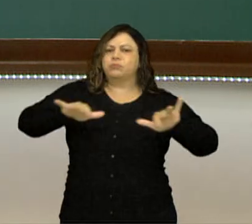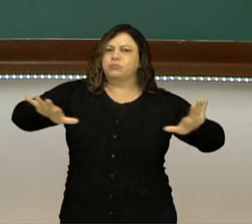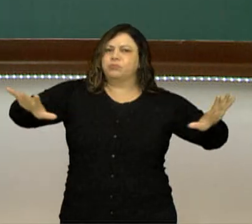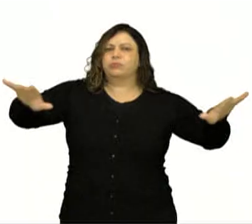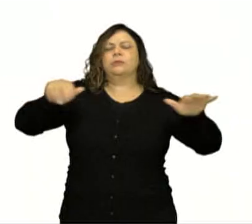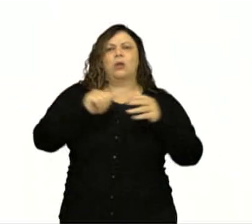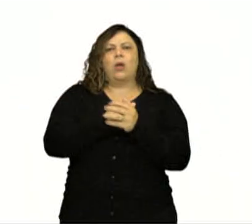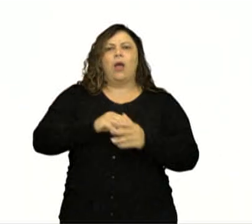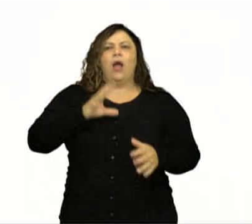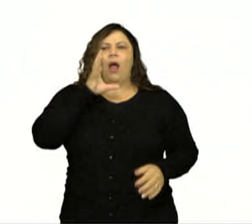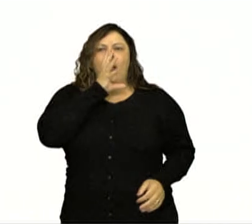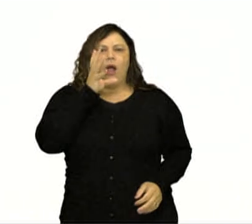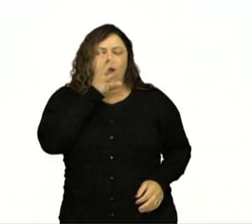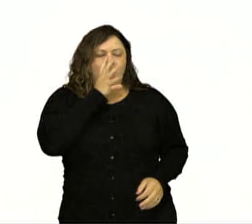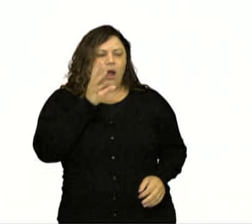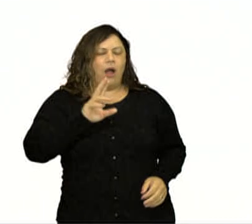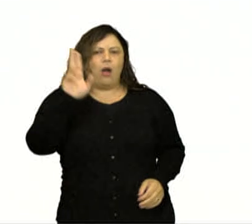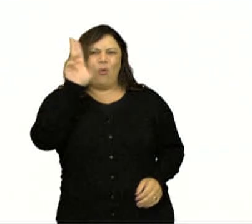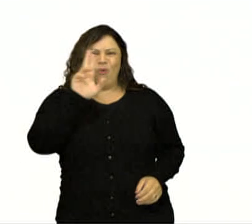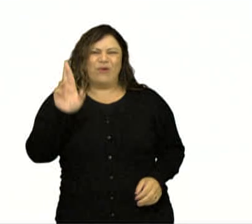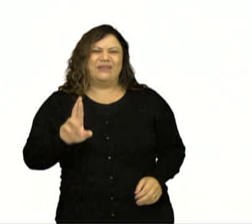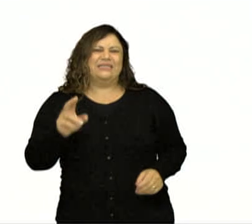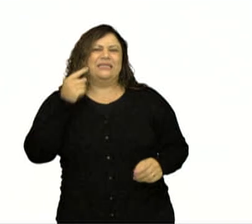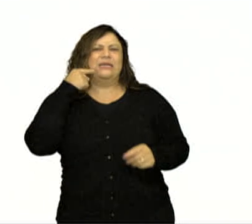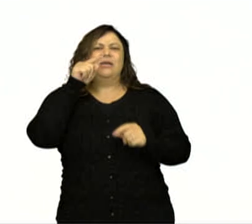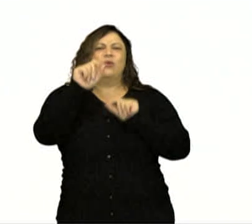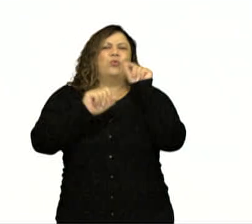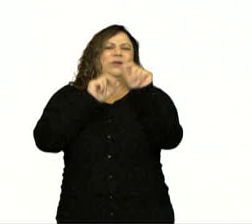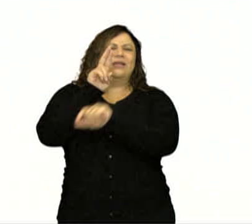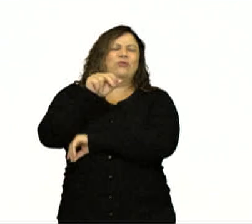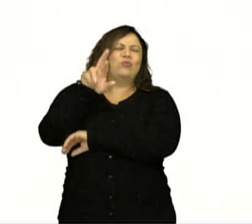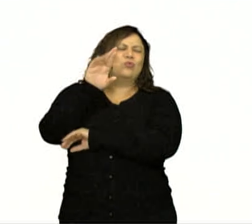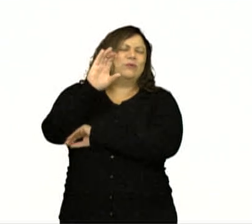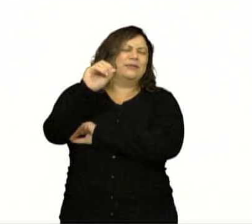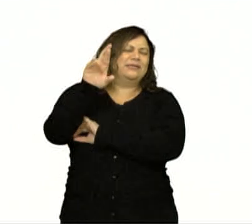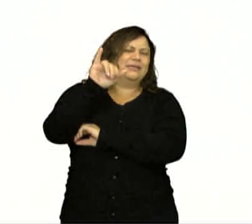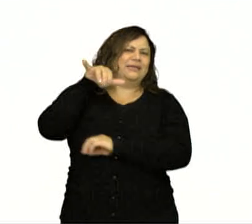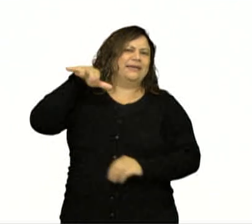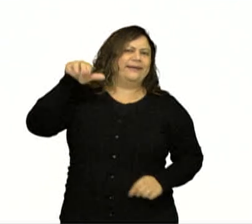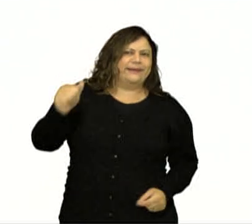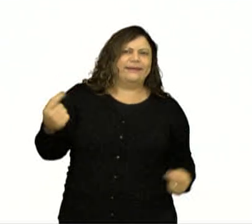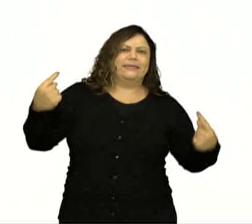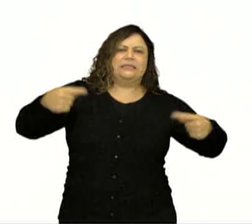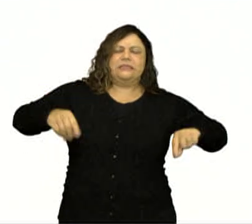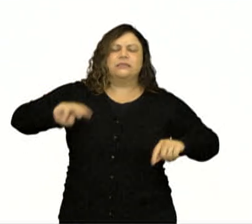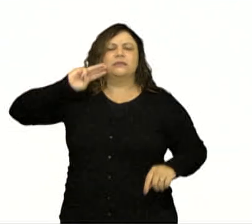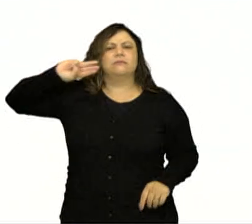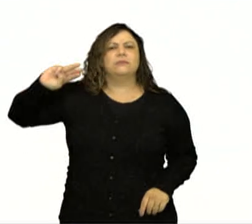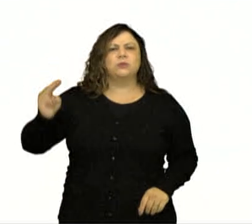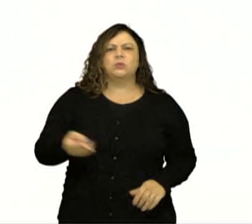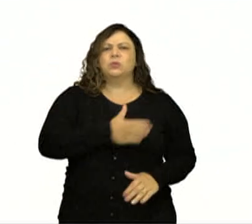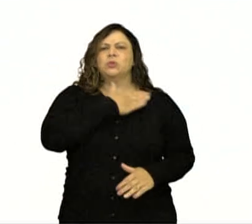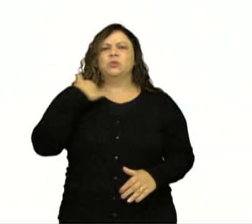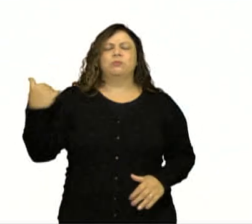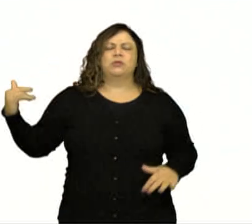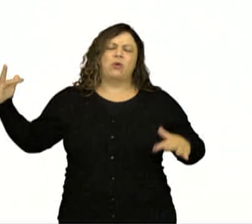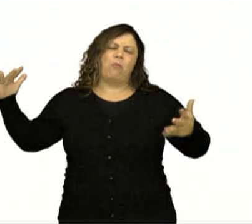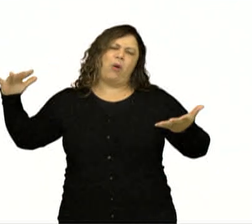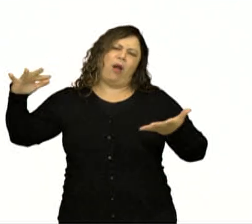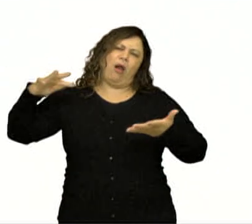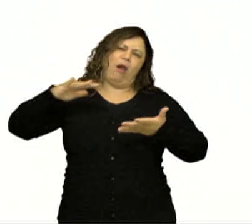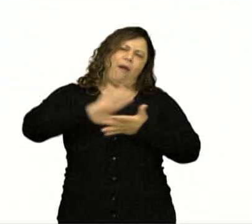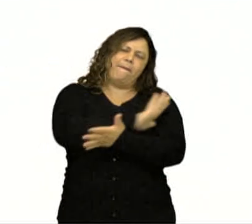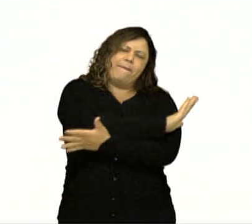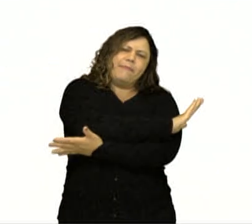O Horror da Ucrânia. Então muitas e muitas pessoas morrendo, milhões de pessoas mortas na Ucrânia